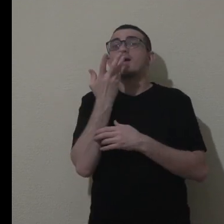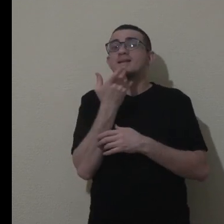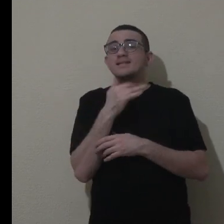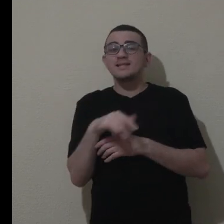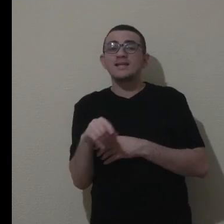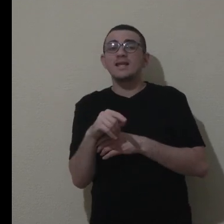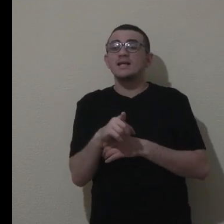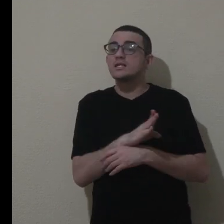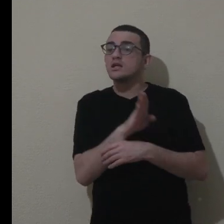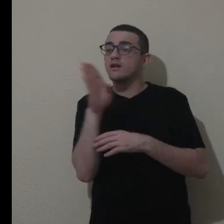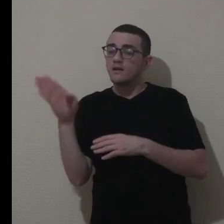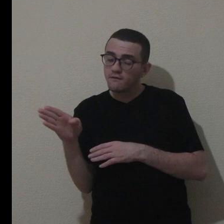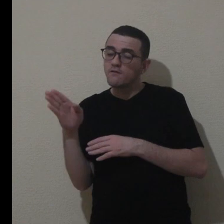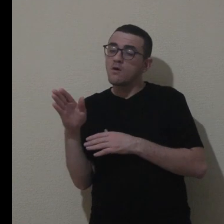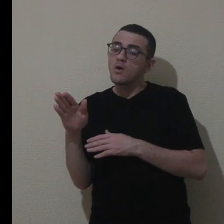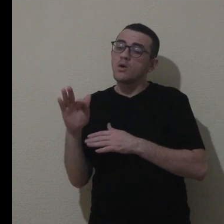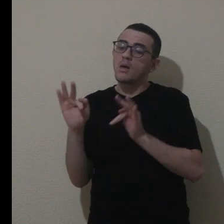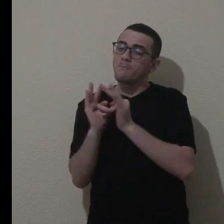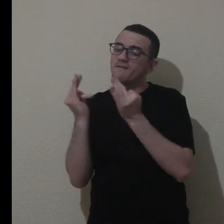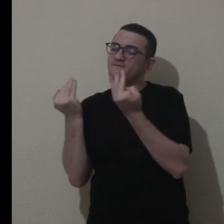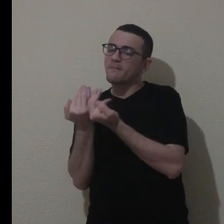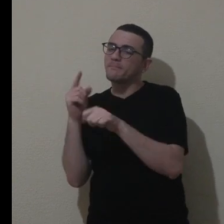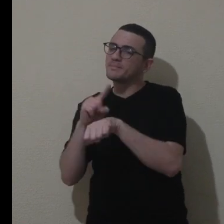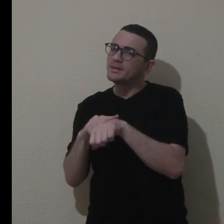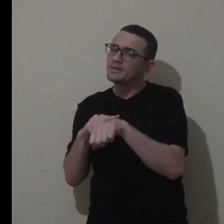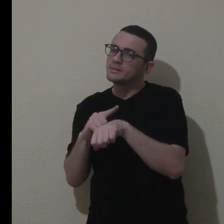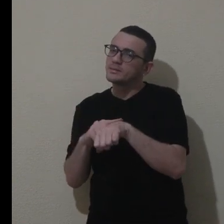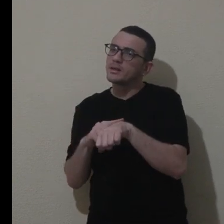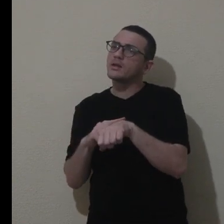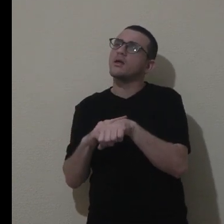as crianças que foram para foster care, parece que